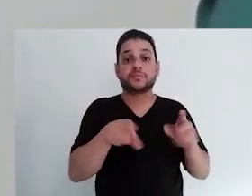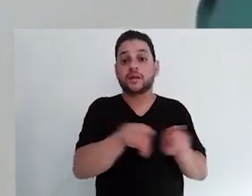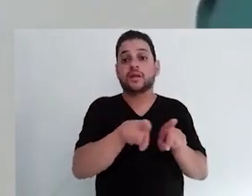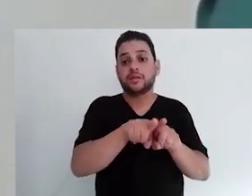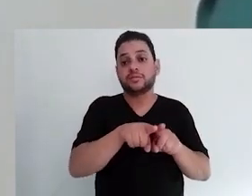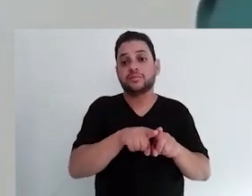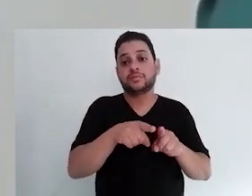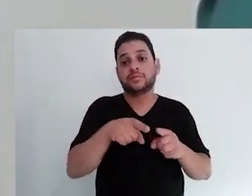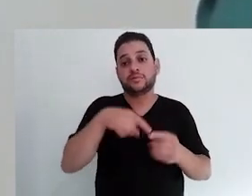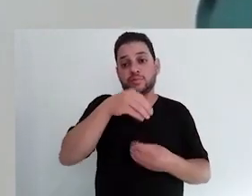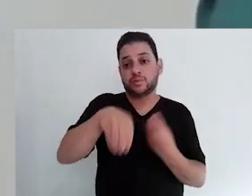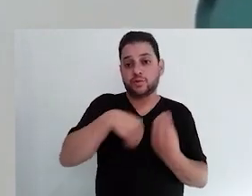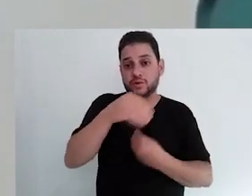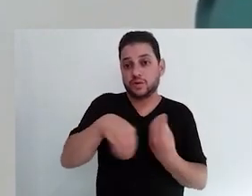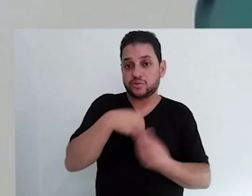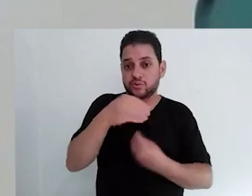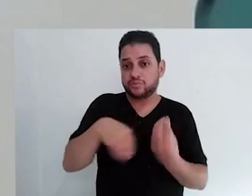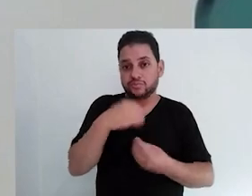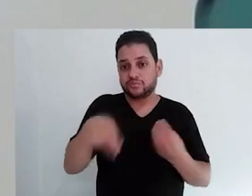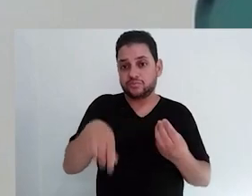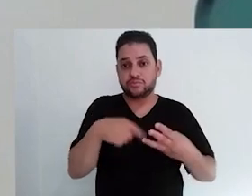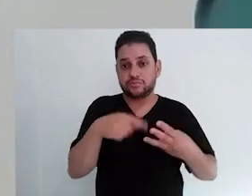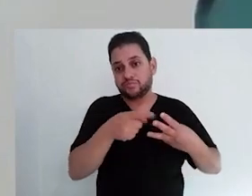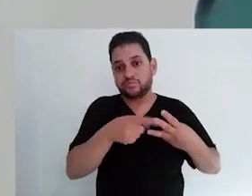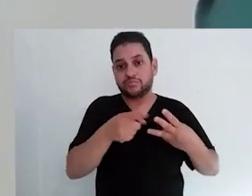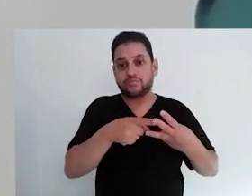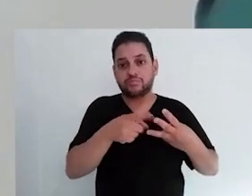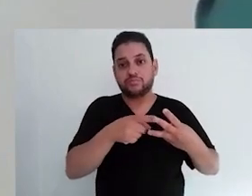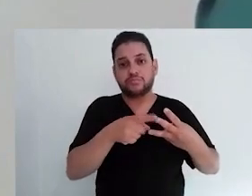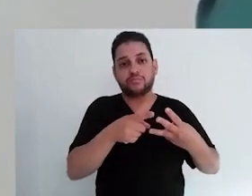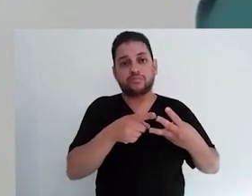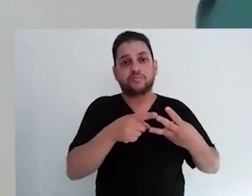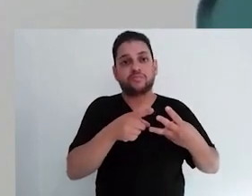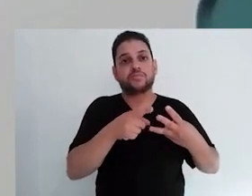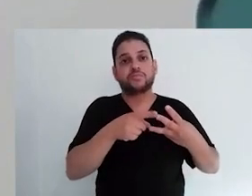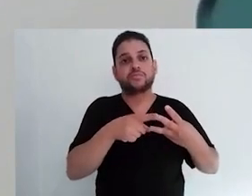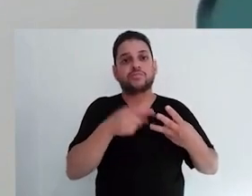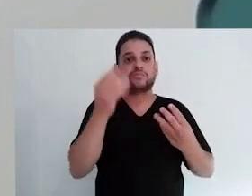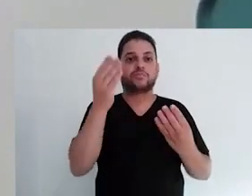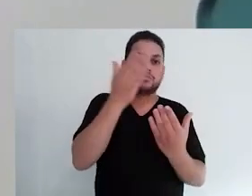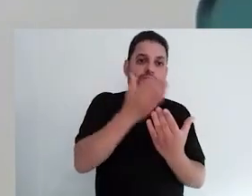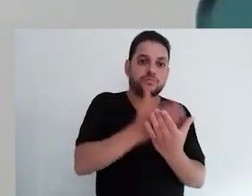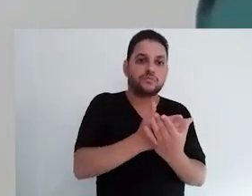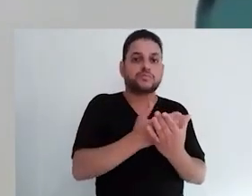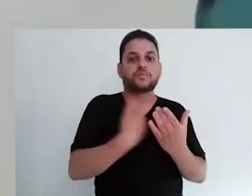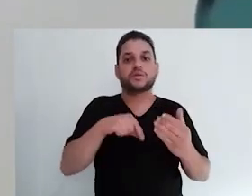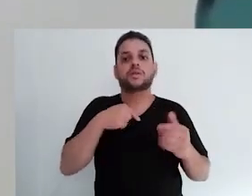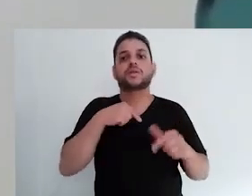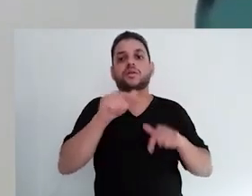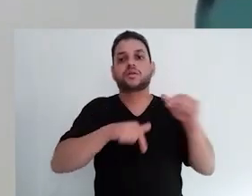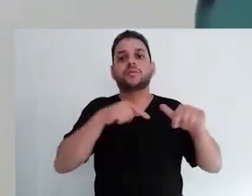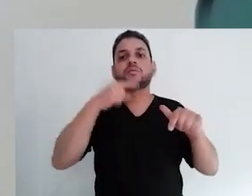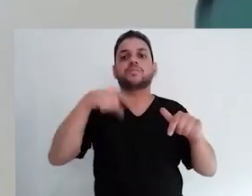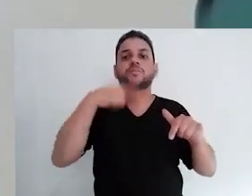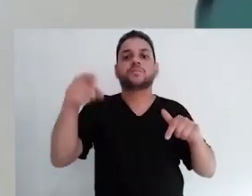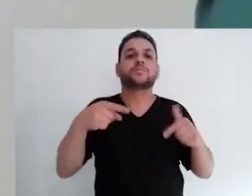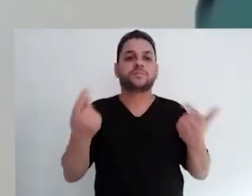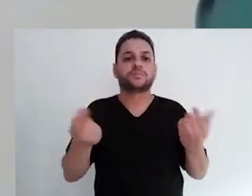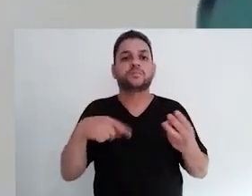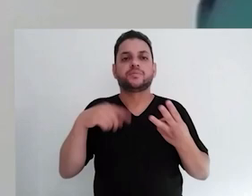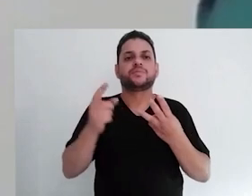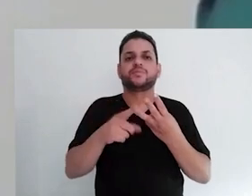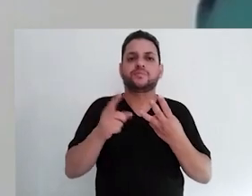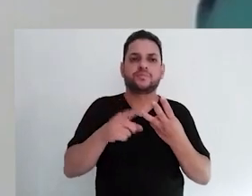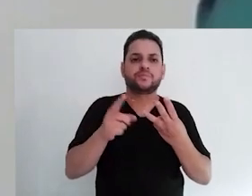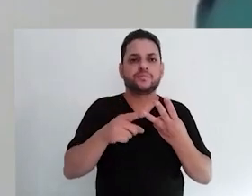o segundo núcleo, ele é um núcleo que concentra processos de benefício por incapacidade loucos. O terceiro mistura a